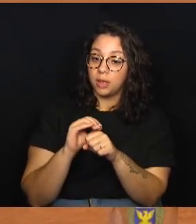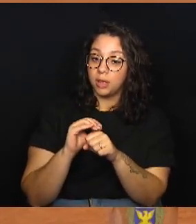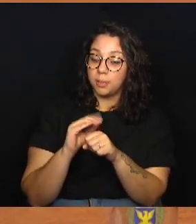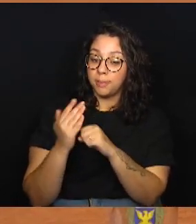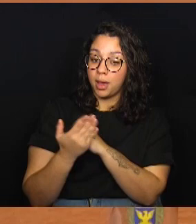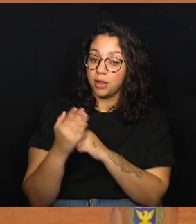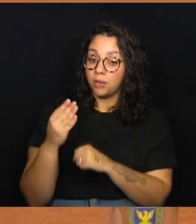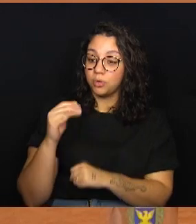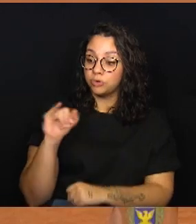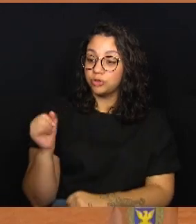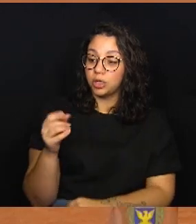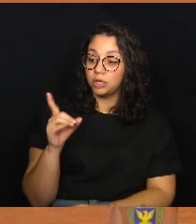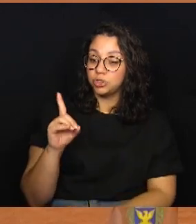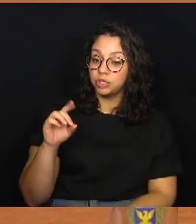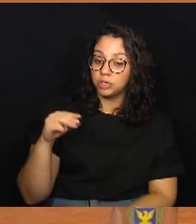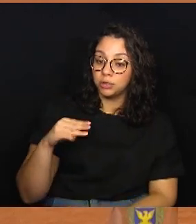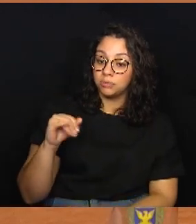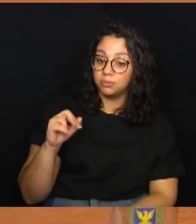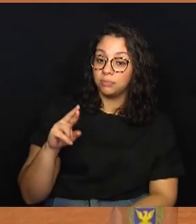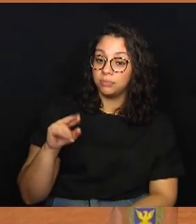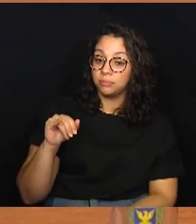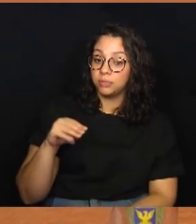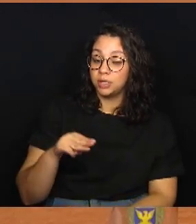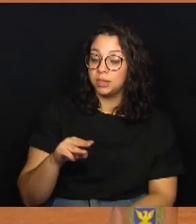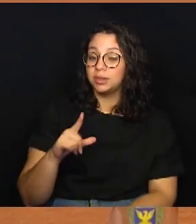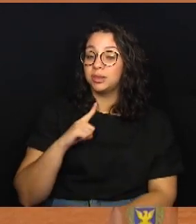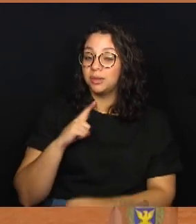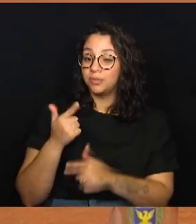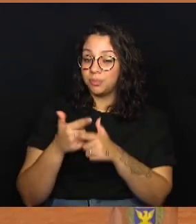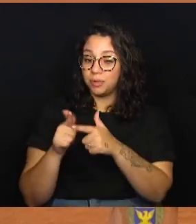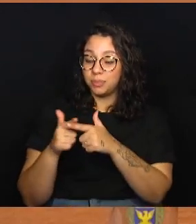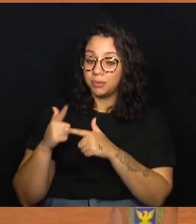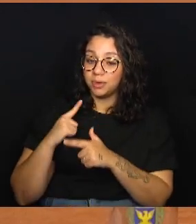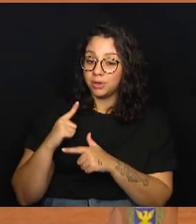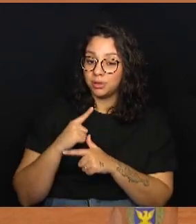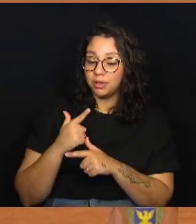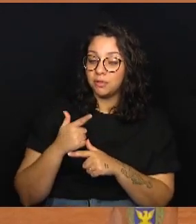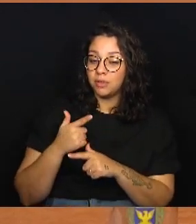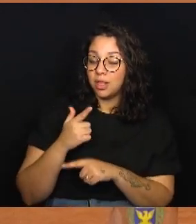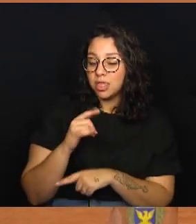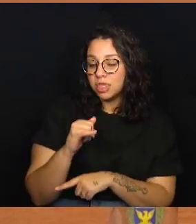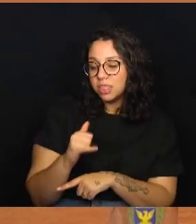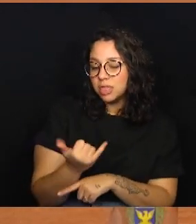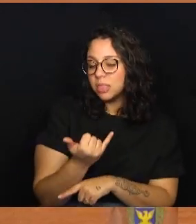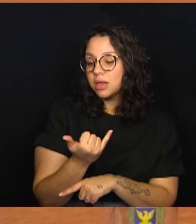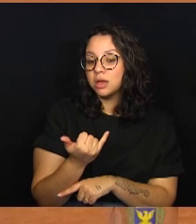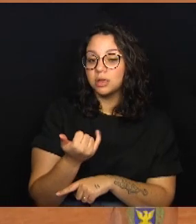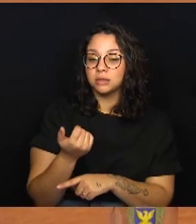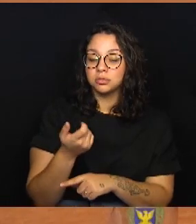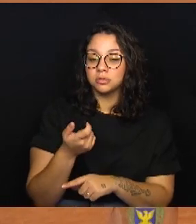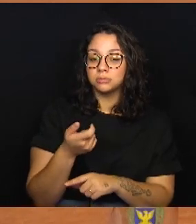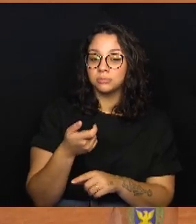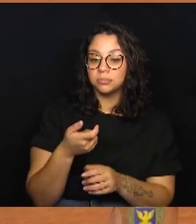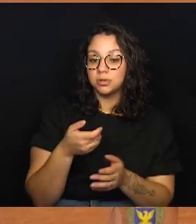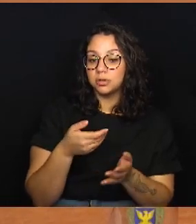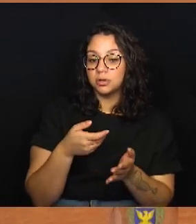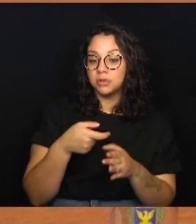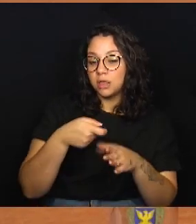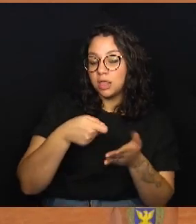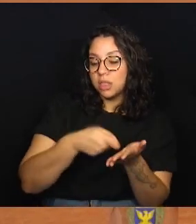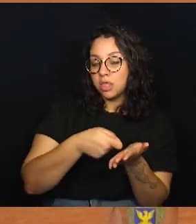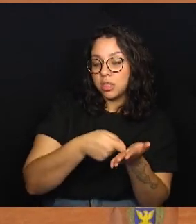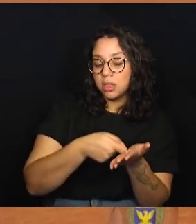Jardim Miriam teve um problema no empreendimento Vereador Carmo e Esse empreendimento está abusando das cobranças